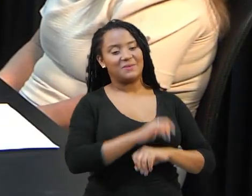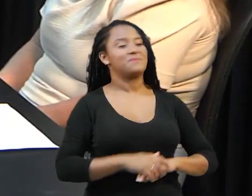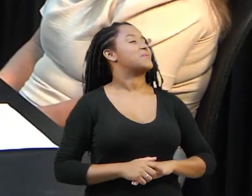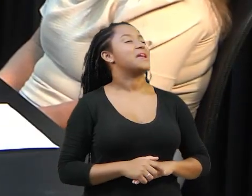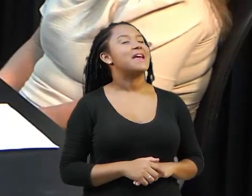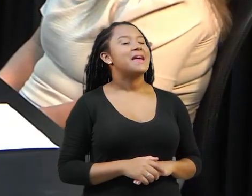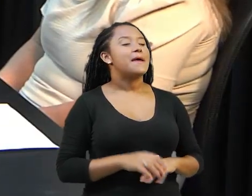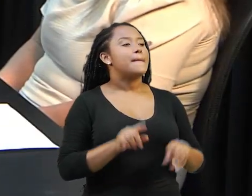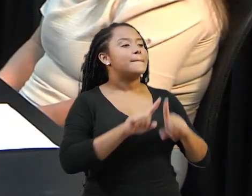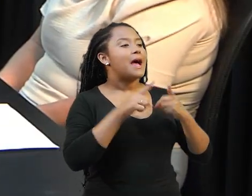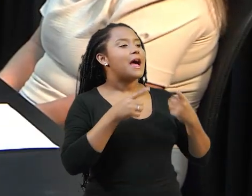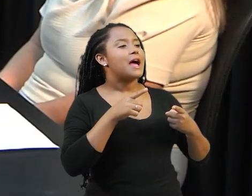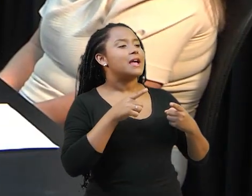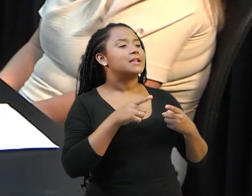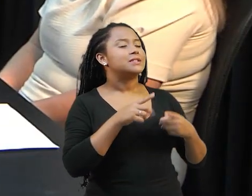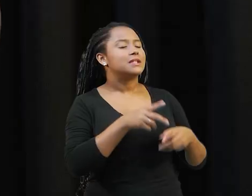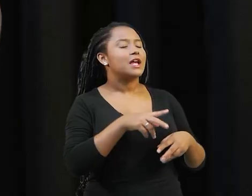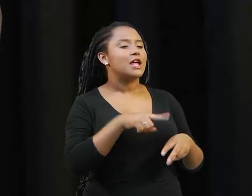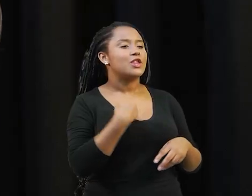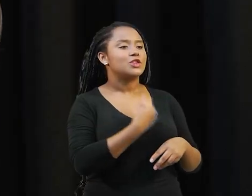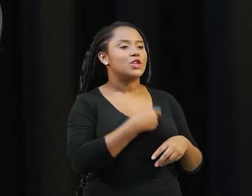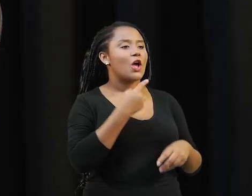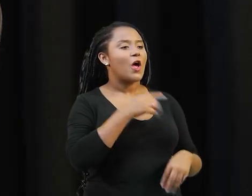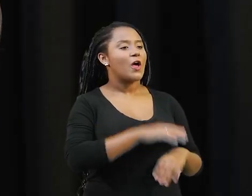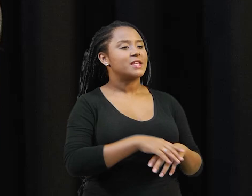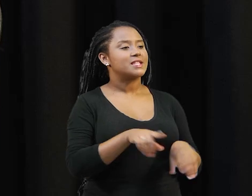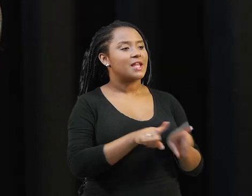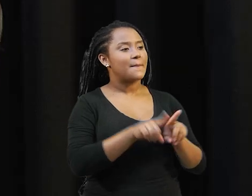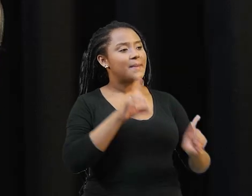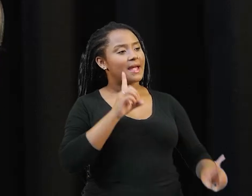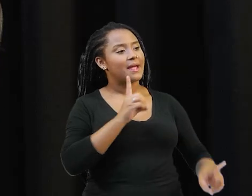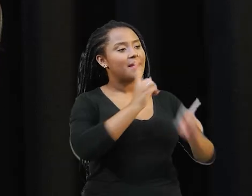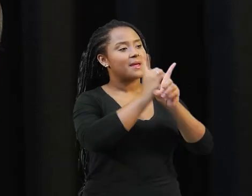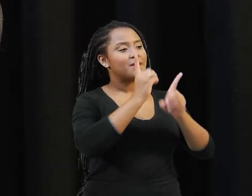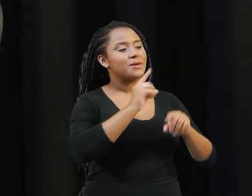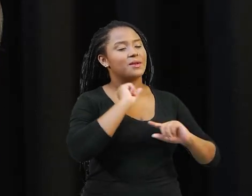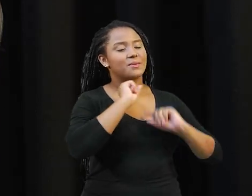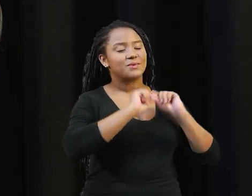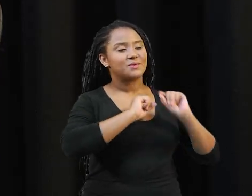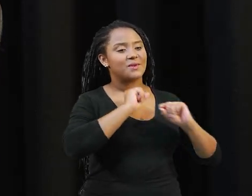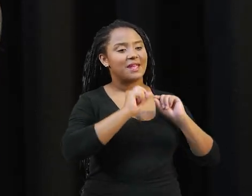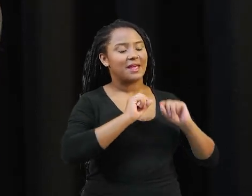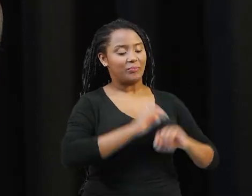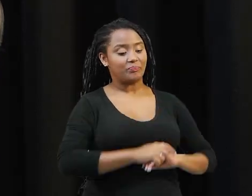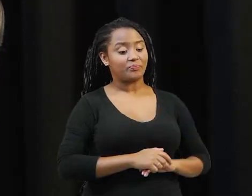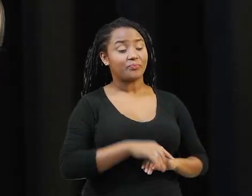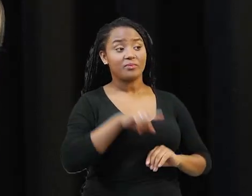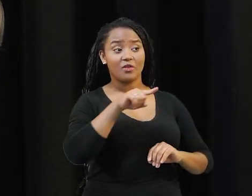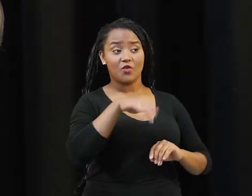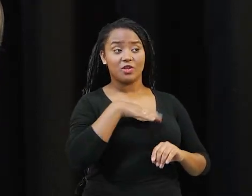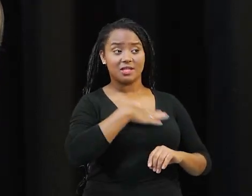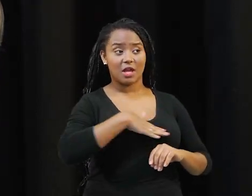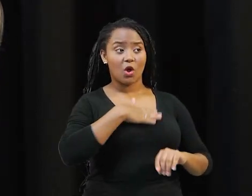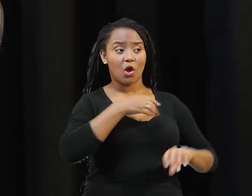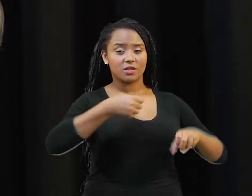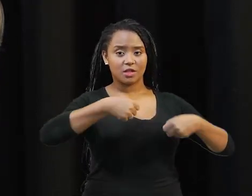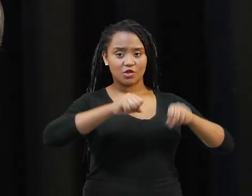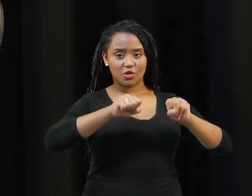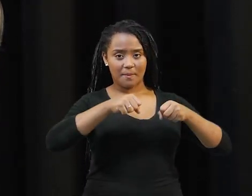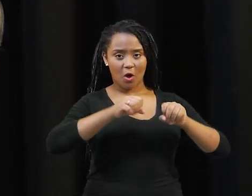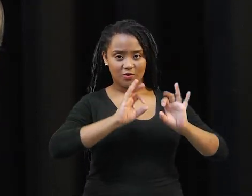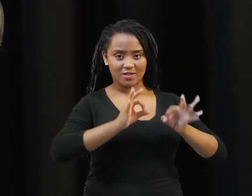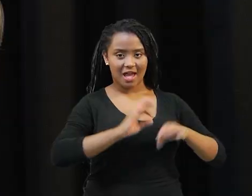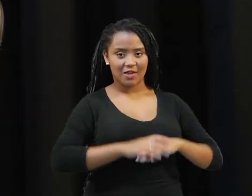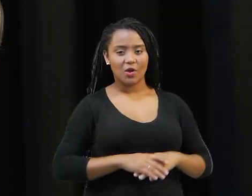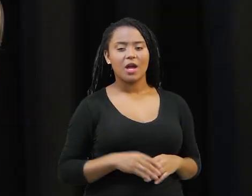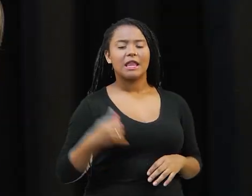Professor, mas outro hobby que a gente descobriu, a Josi descobriu, né? A Josi descobre tudo, viu? É que o senhor gosta de moto